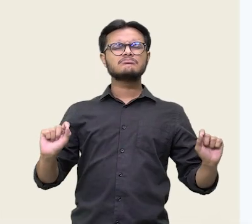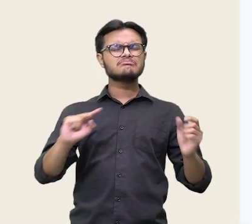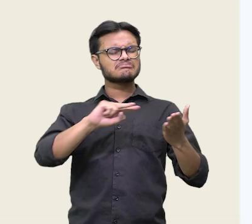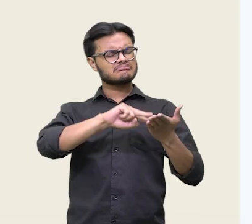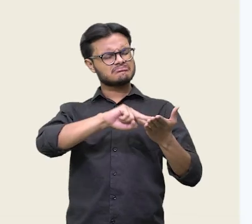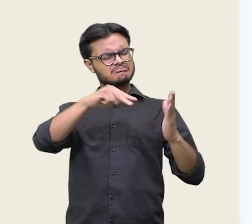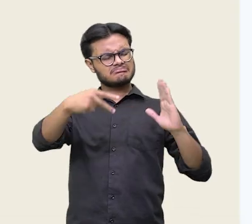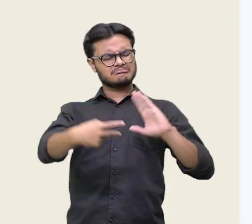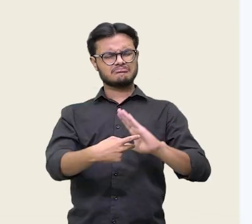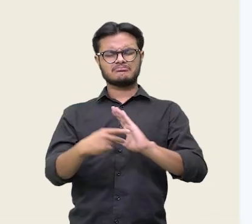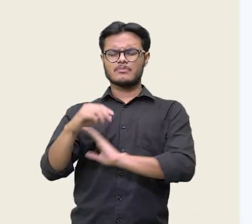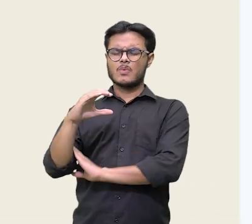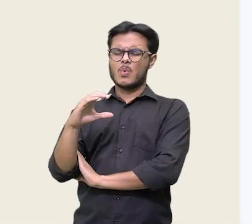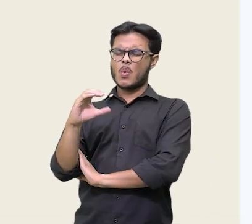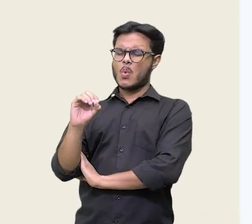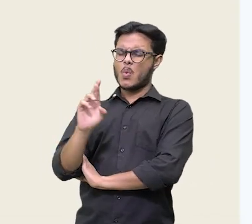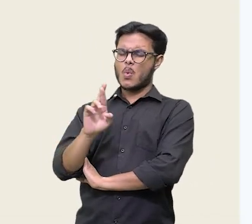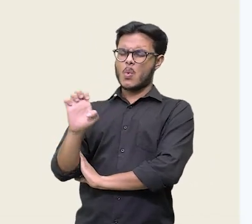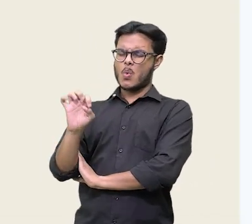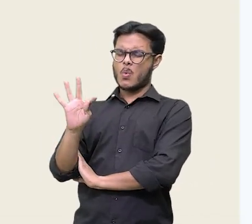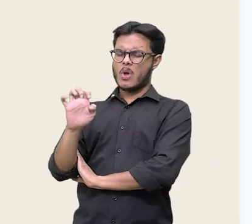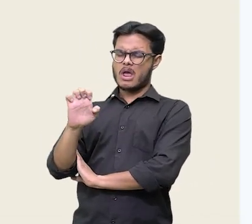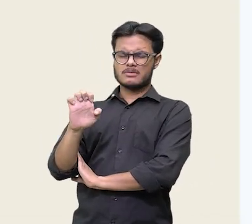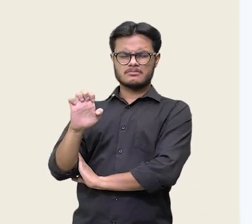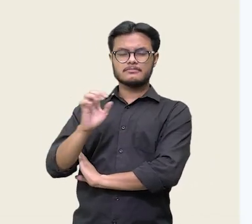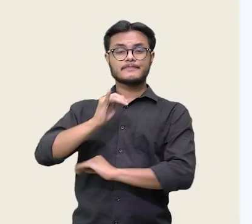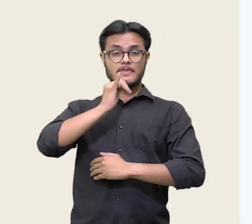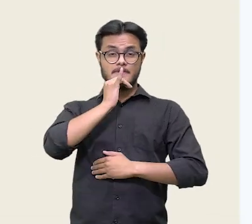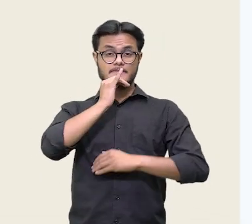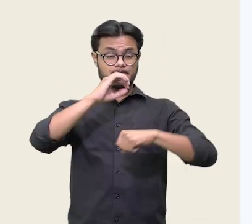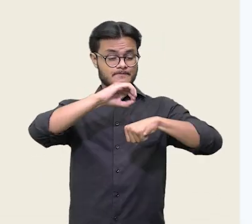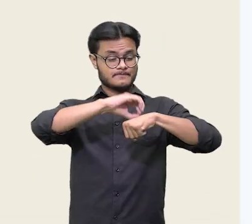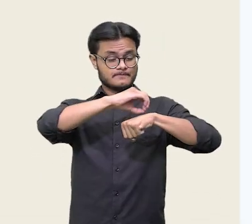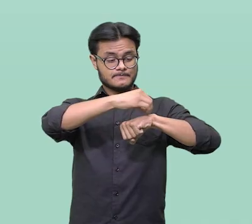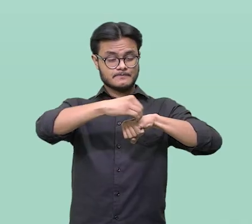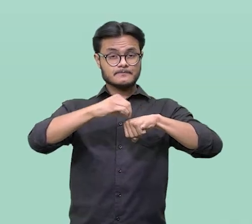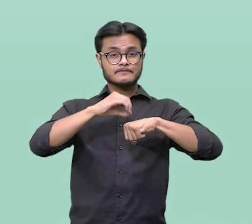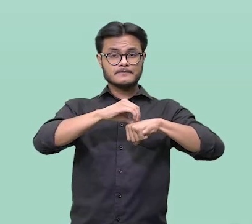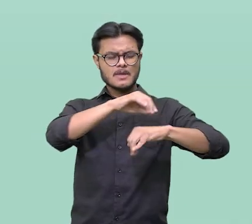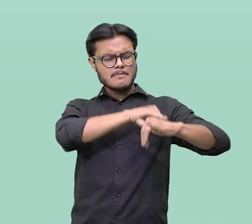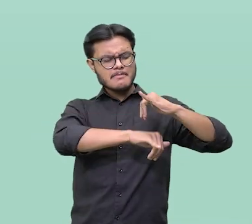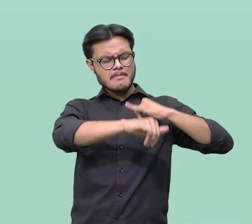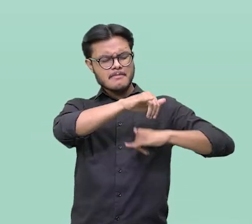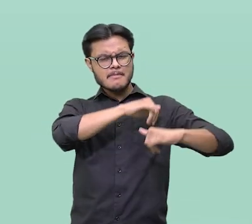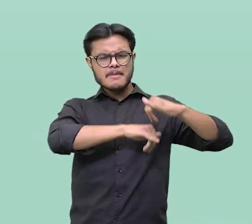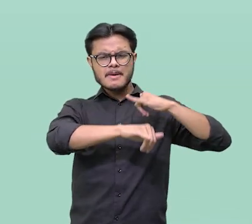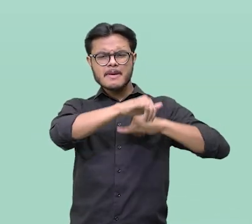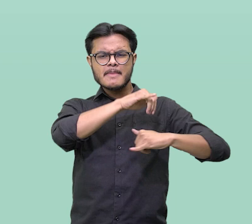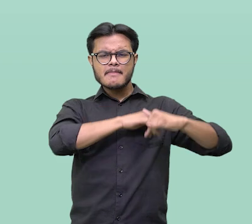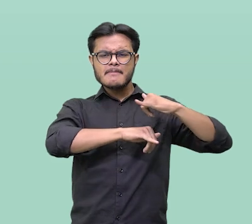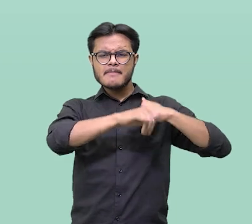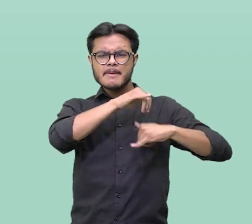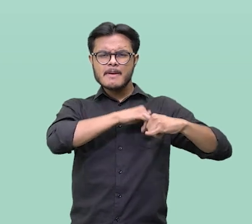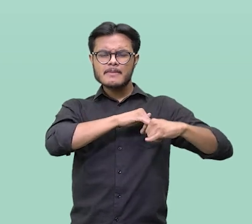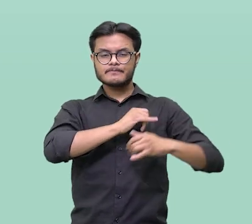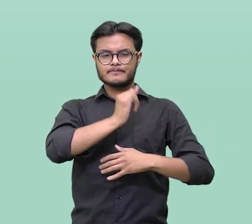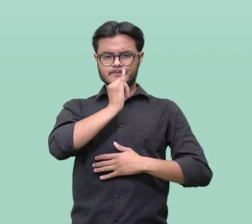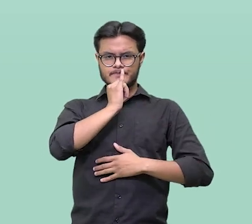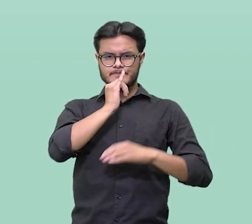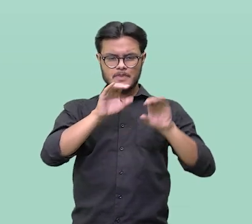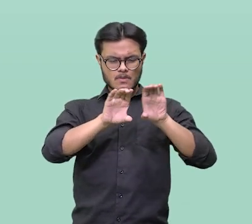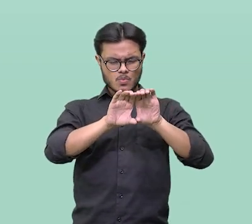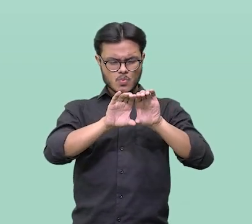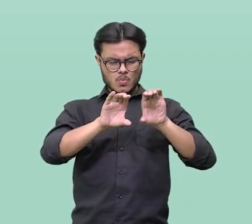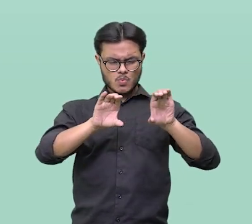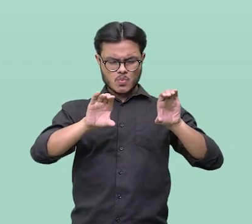corrente elétrica, que é o movimento ordenado de partículas portadoras de carga elétrica. Então, nós temos aí na animação um fio, que